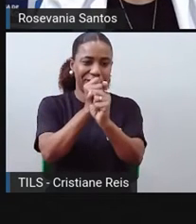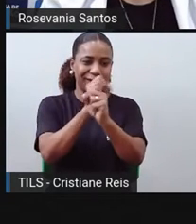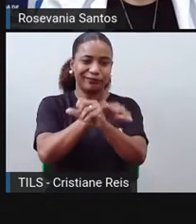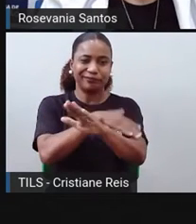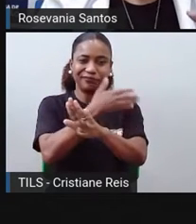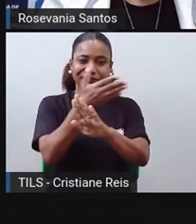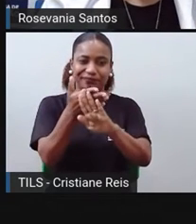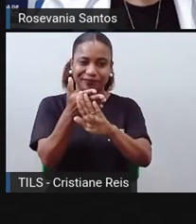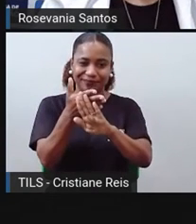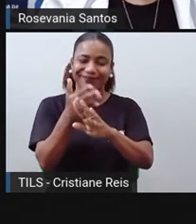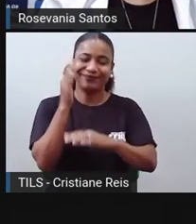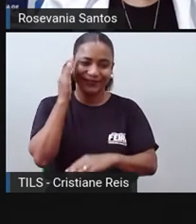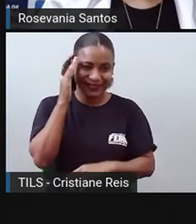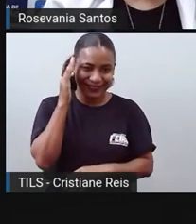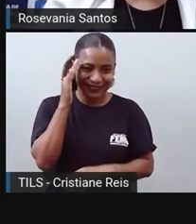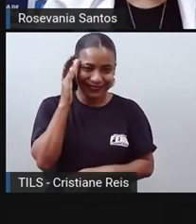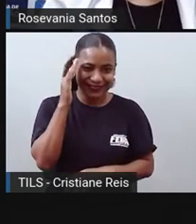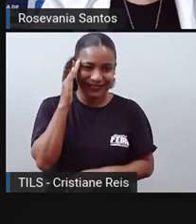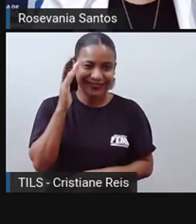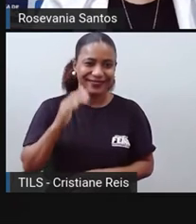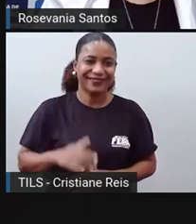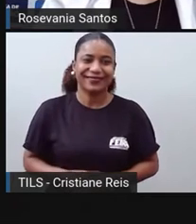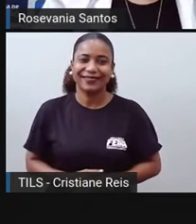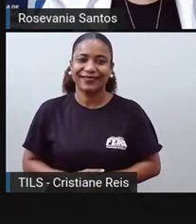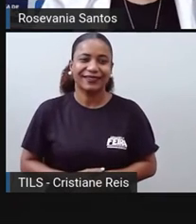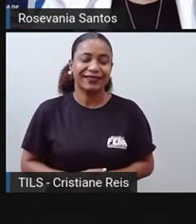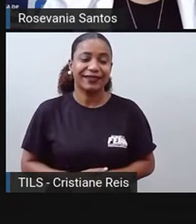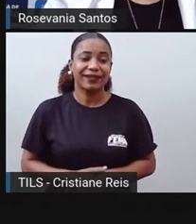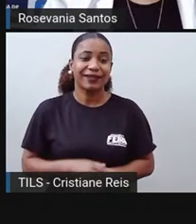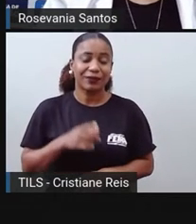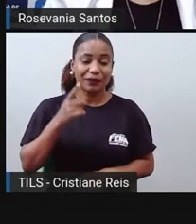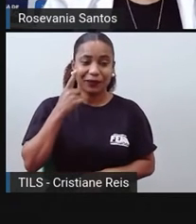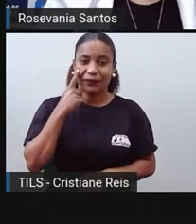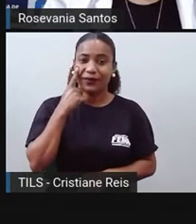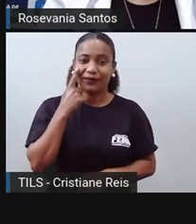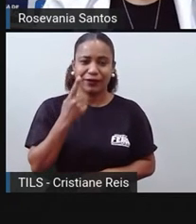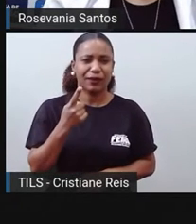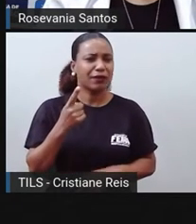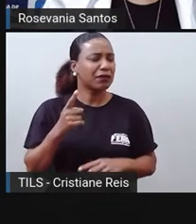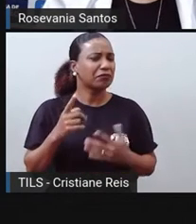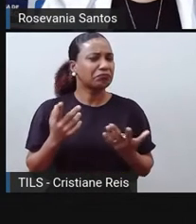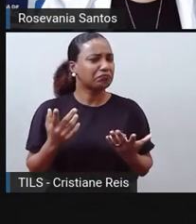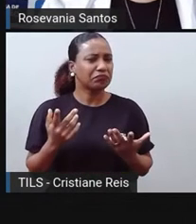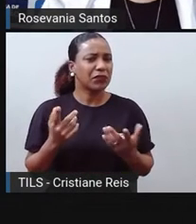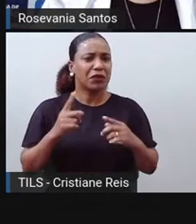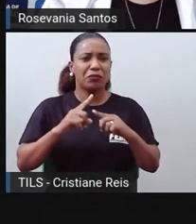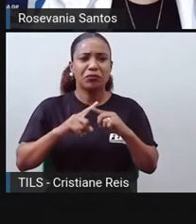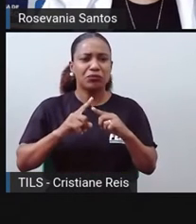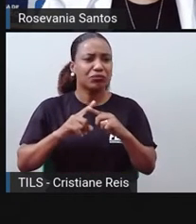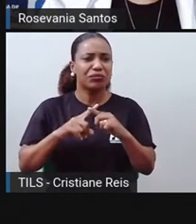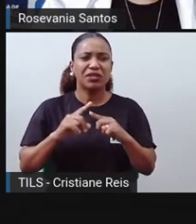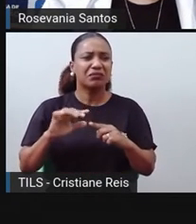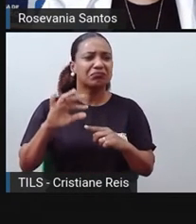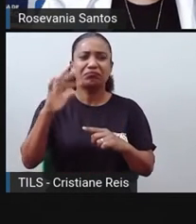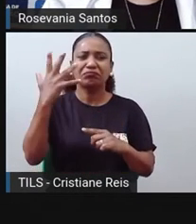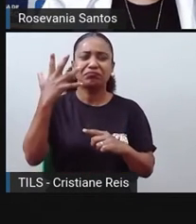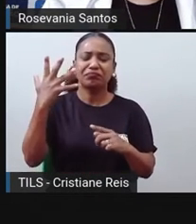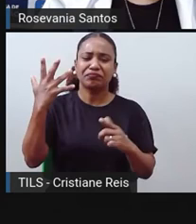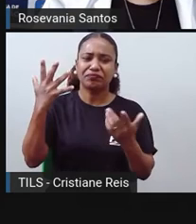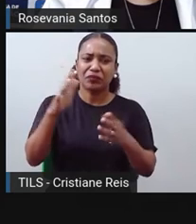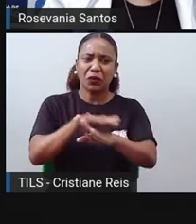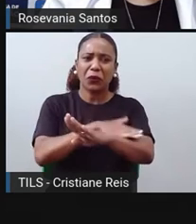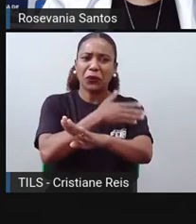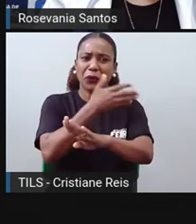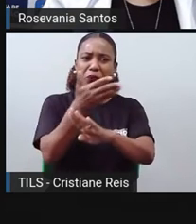o dia todo. Entenderam, né? Então, bora explicar por que que isso acontece. Isso acontece exatamente por conta